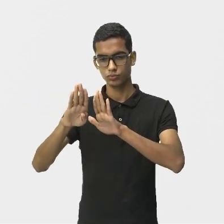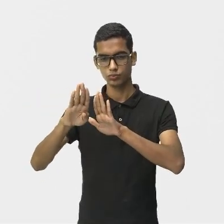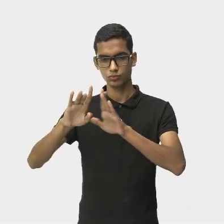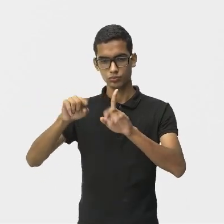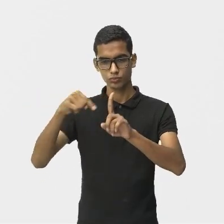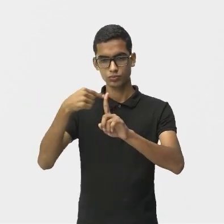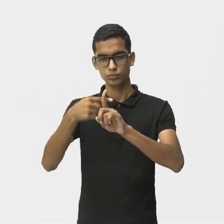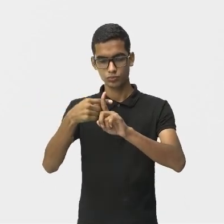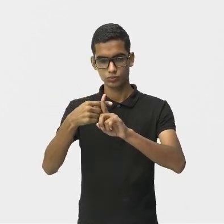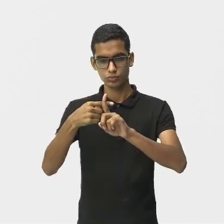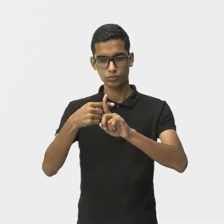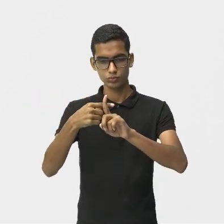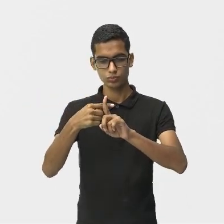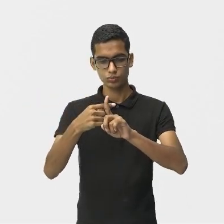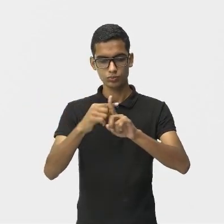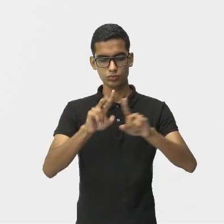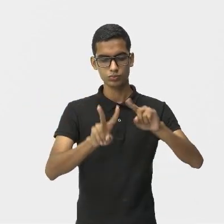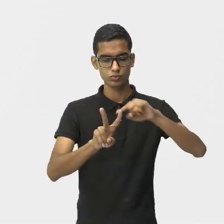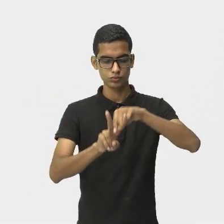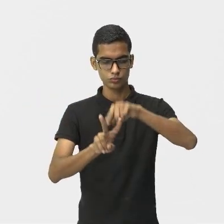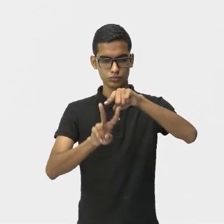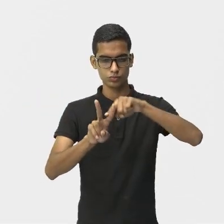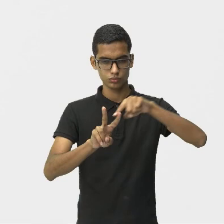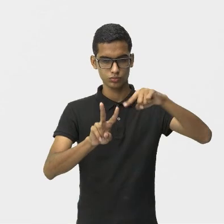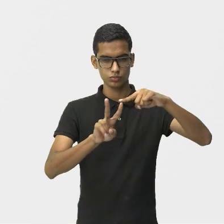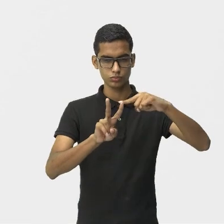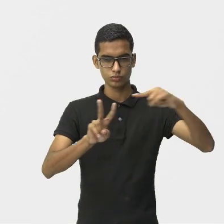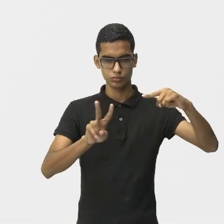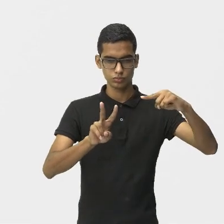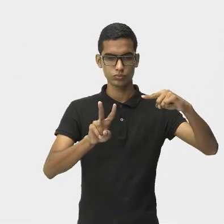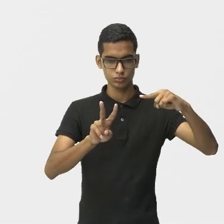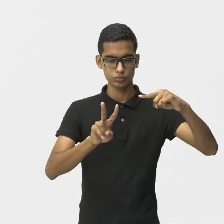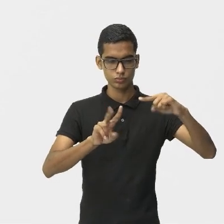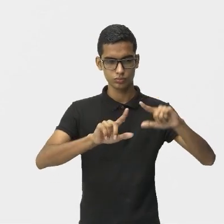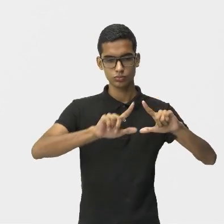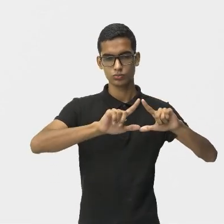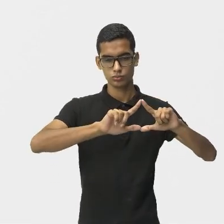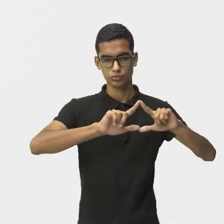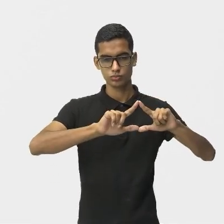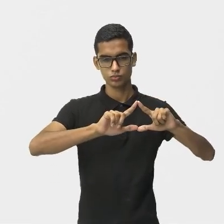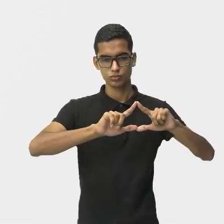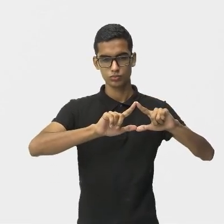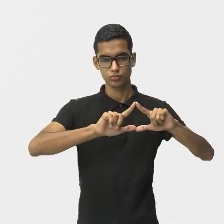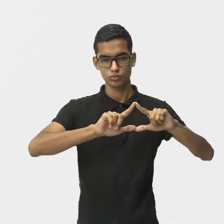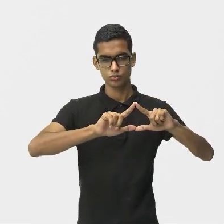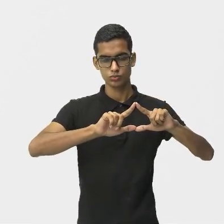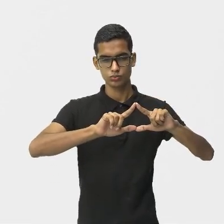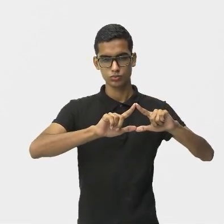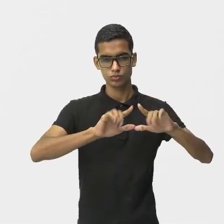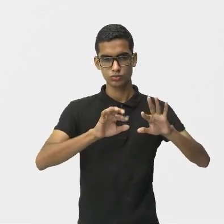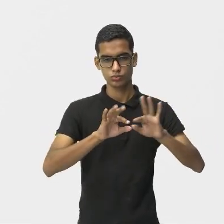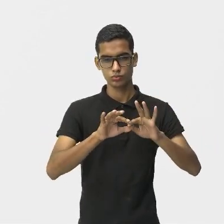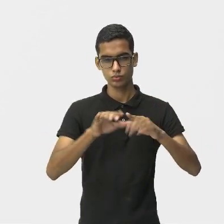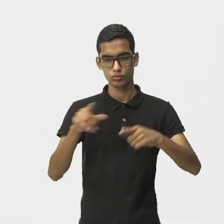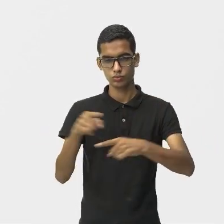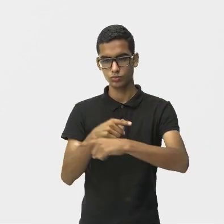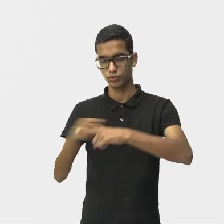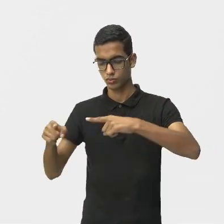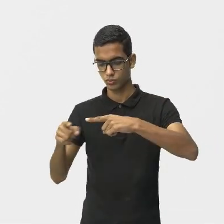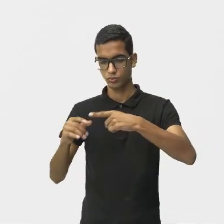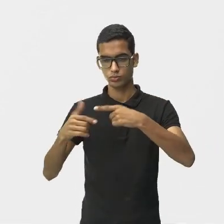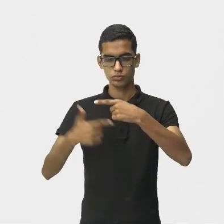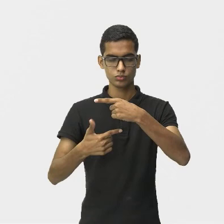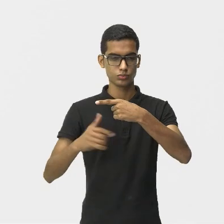2a, ok? Isso aqui vocês já sabem fazer, a gente vai apenas aqui relembrar o cálculo, né, utilizando a fórmula de